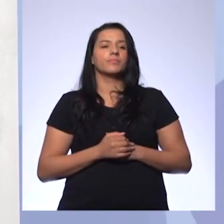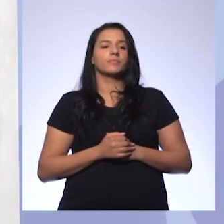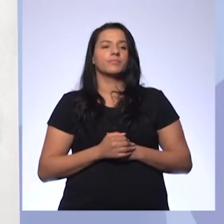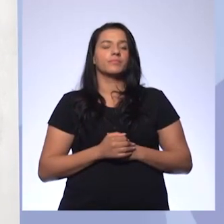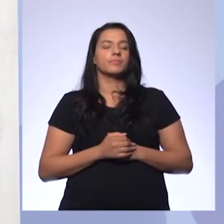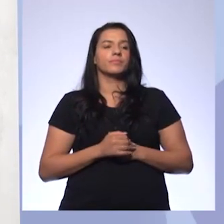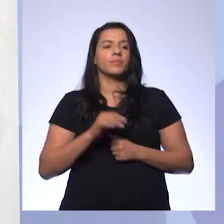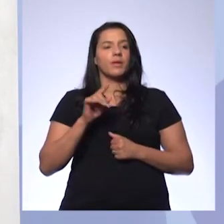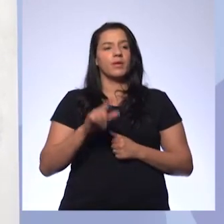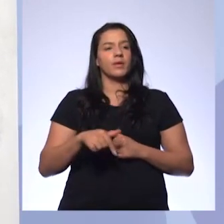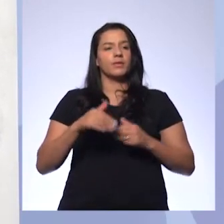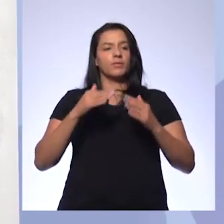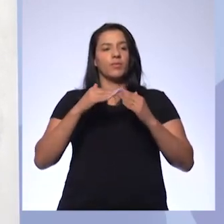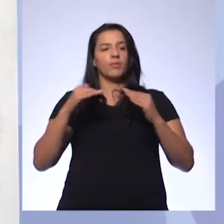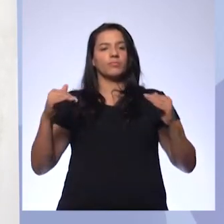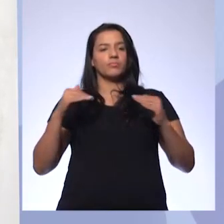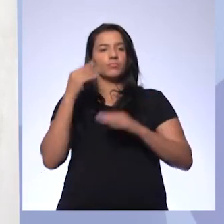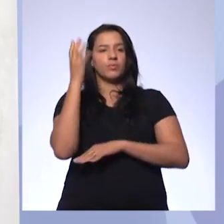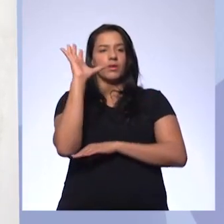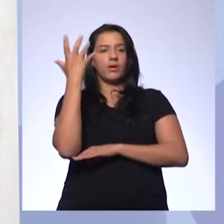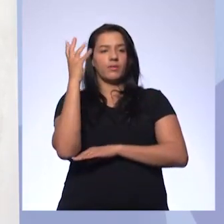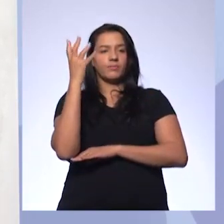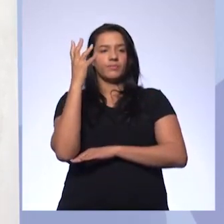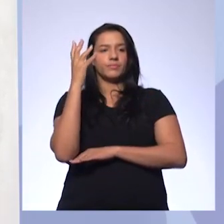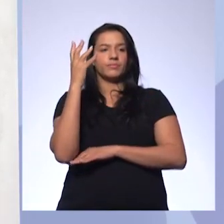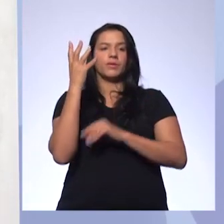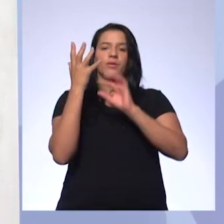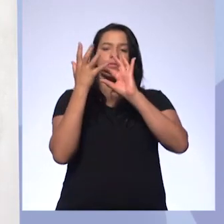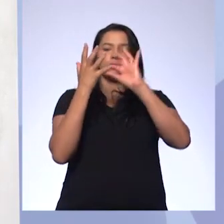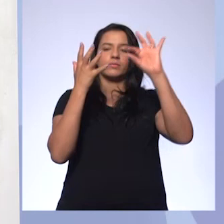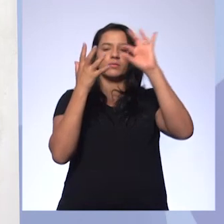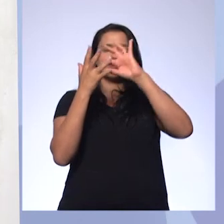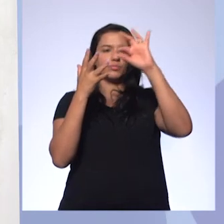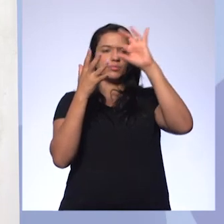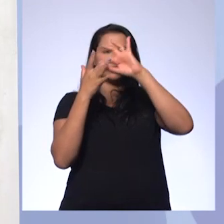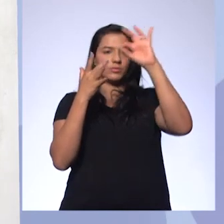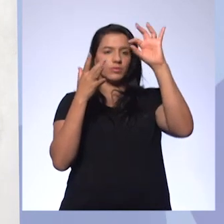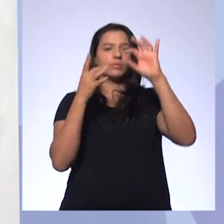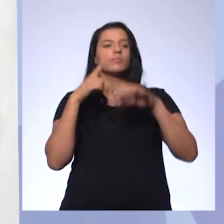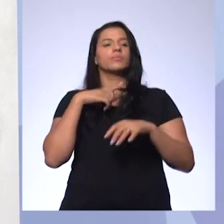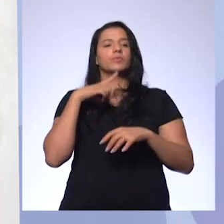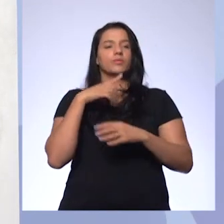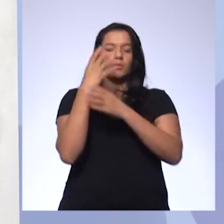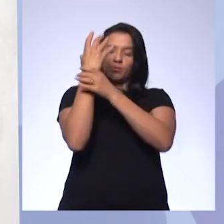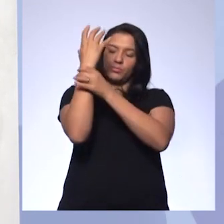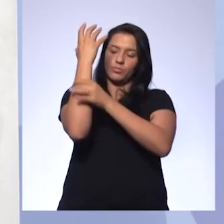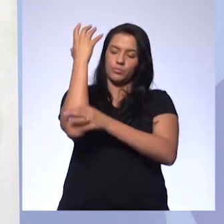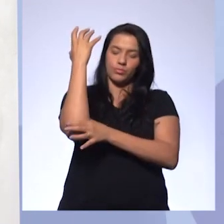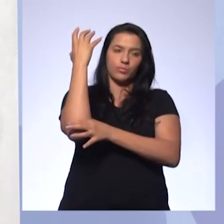ramificações, como fosse a árvore, o tronco e os ramos. Tudo bem?